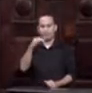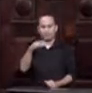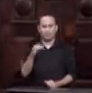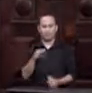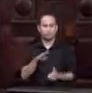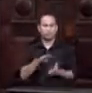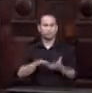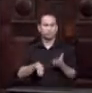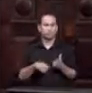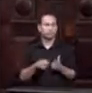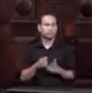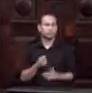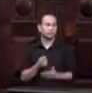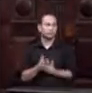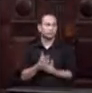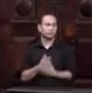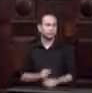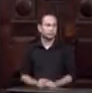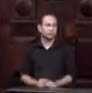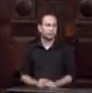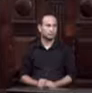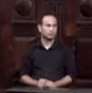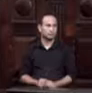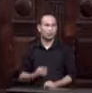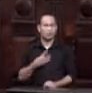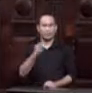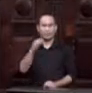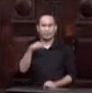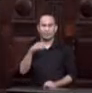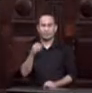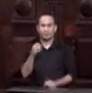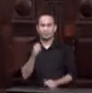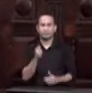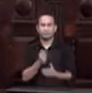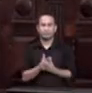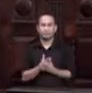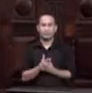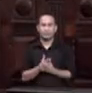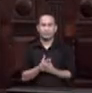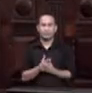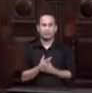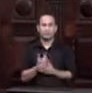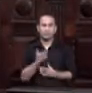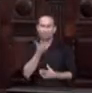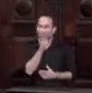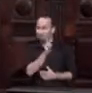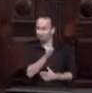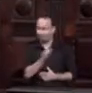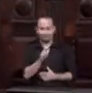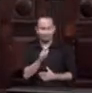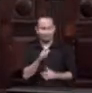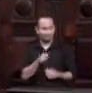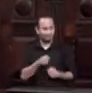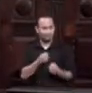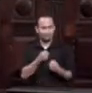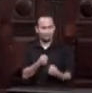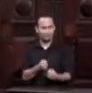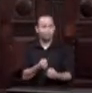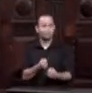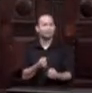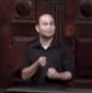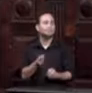gastos, o teto de gastos praticamente não vai alcançar os poderes